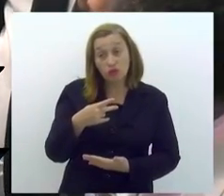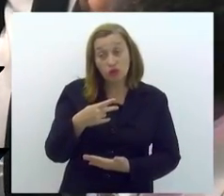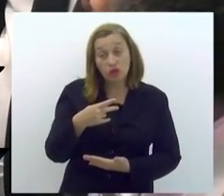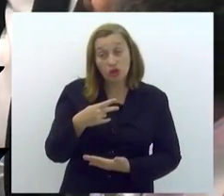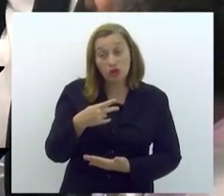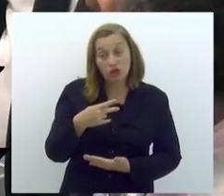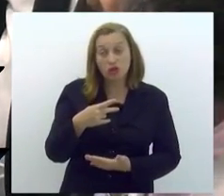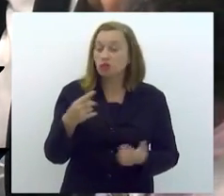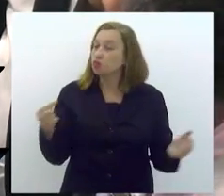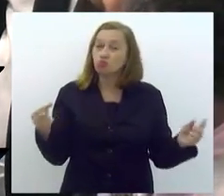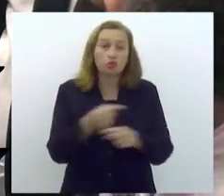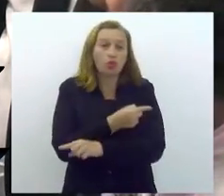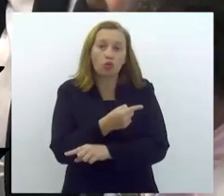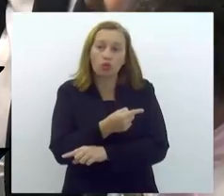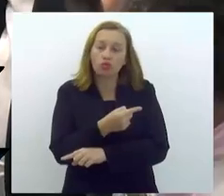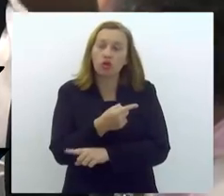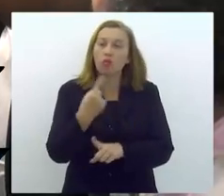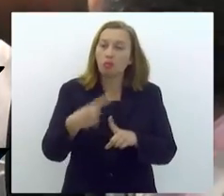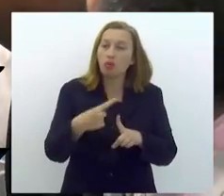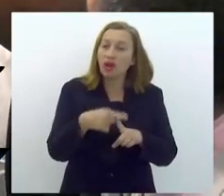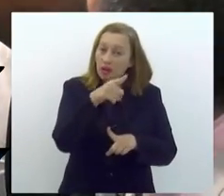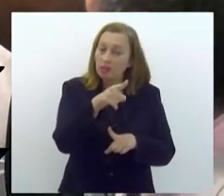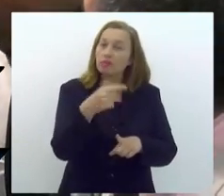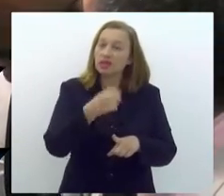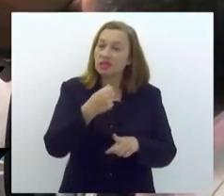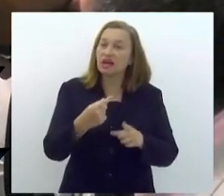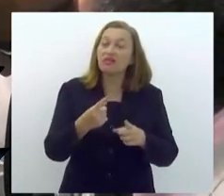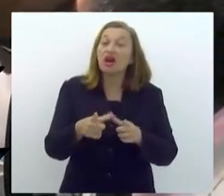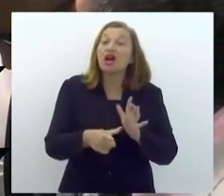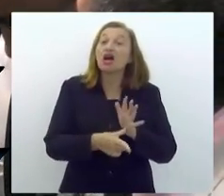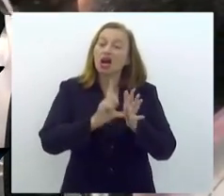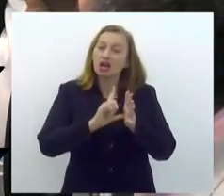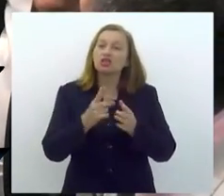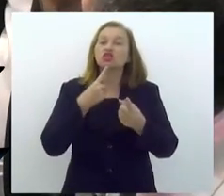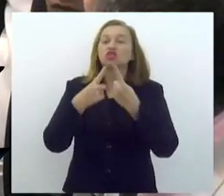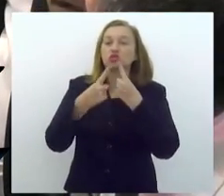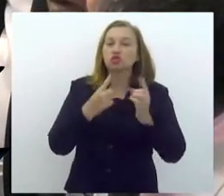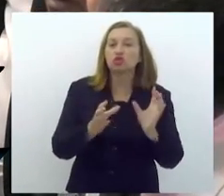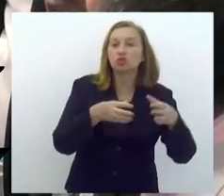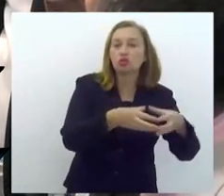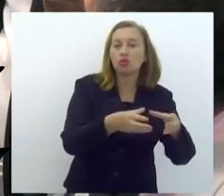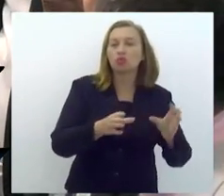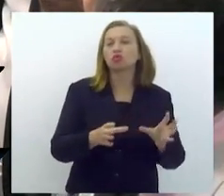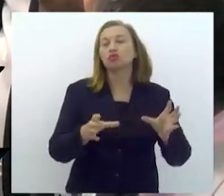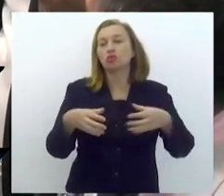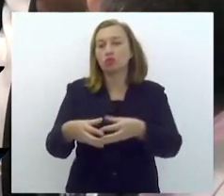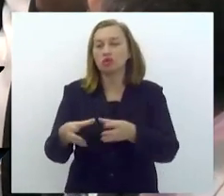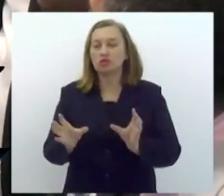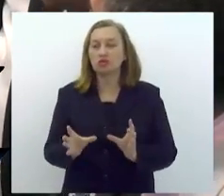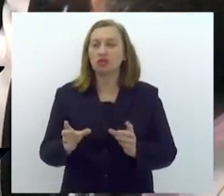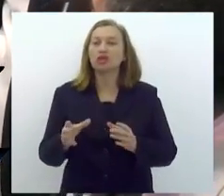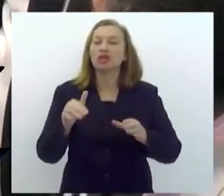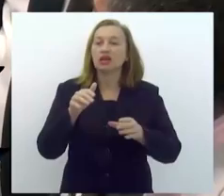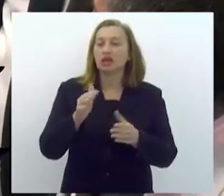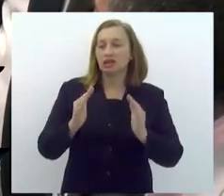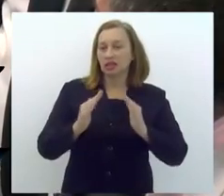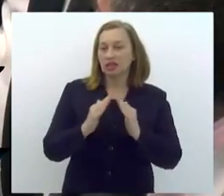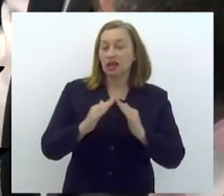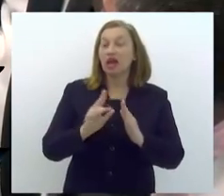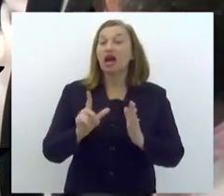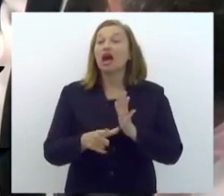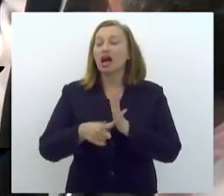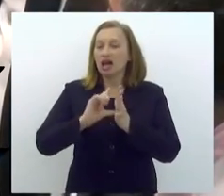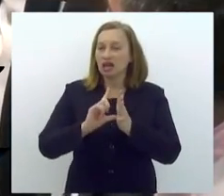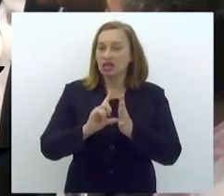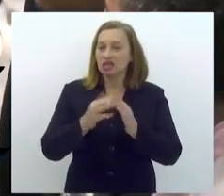veiamente discordância porque ela teria que discutir antecipadamente com as comissões dessa casa antes de enviar qualquer mensagem regulamentando